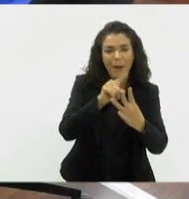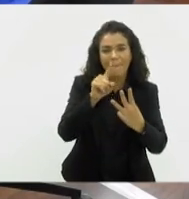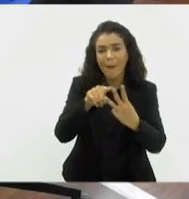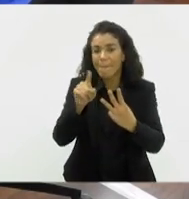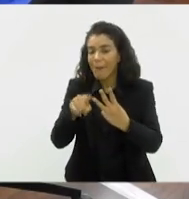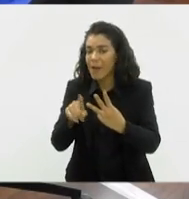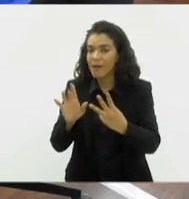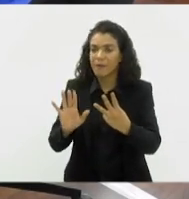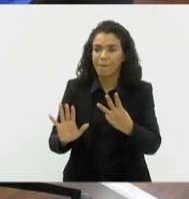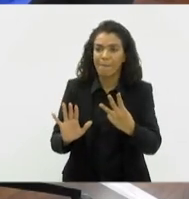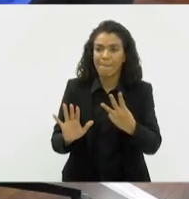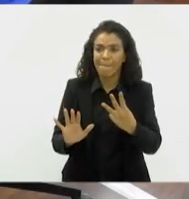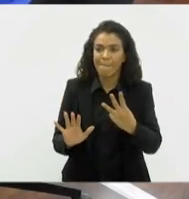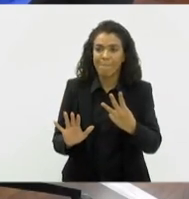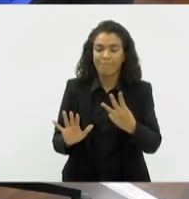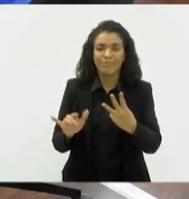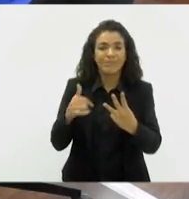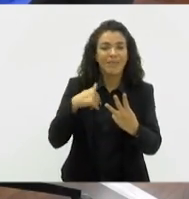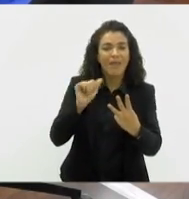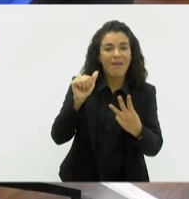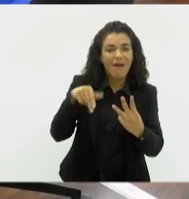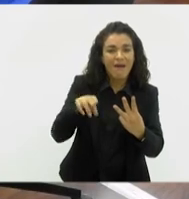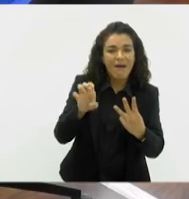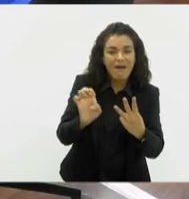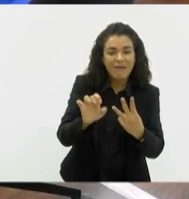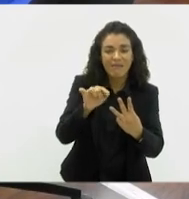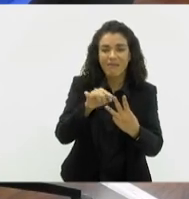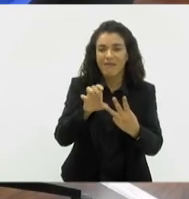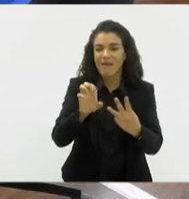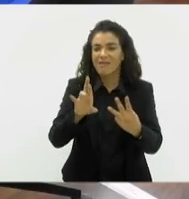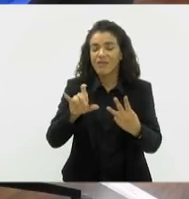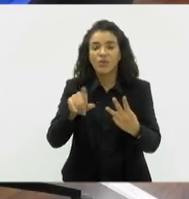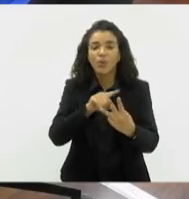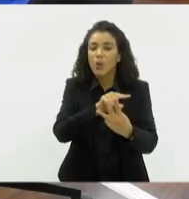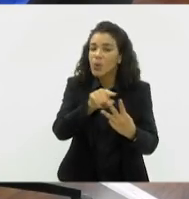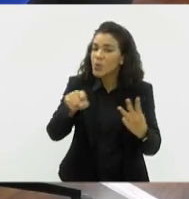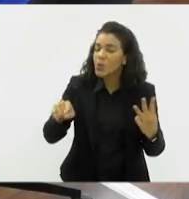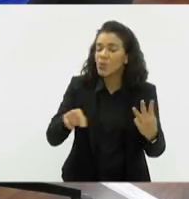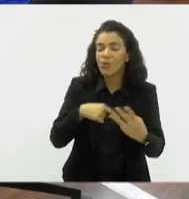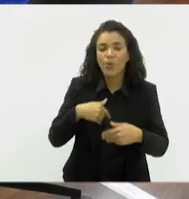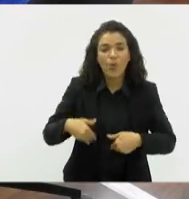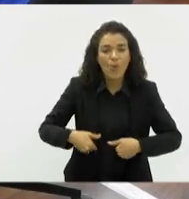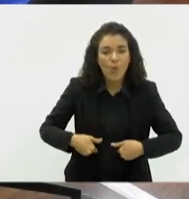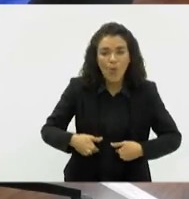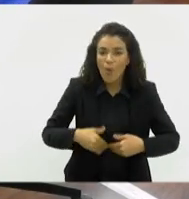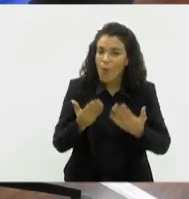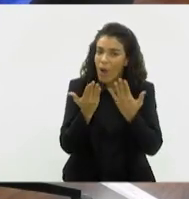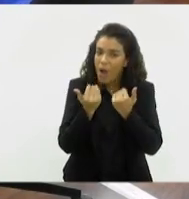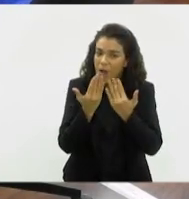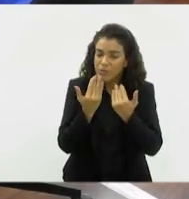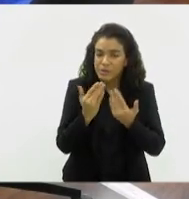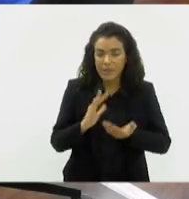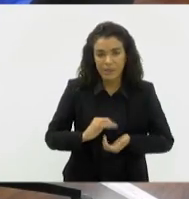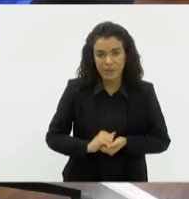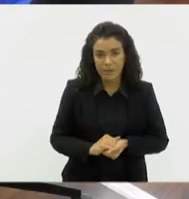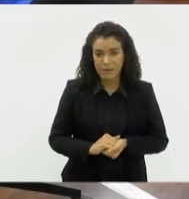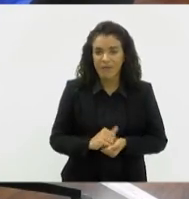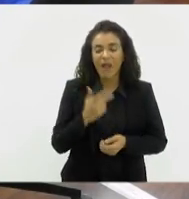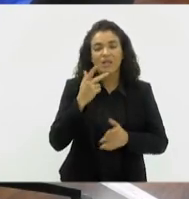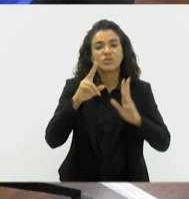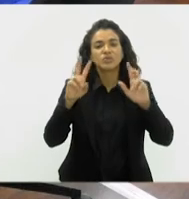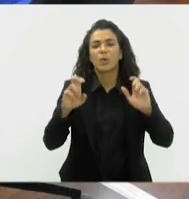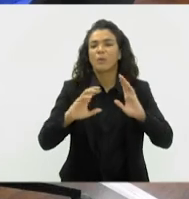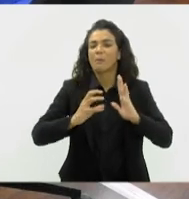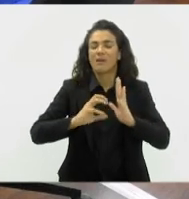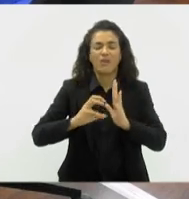entrou. Tem uma série de pessoas na mesa. Tem o Erivelton, tem a Anne, tem um monte de gente, está todo mundo sem almoçar, para a gente entrar num viés partidário. Eu